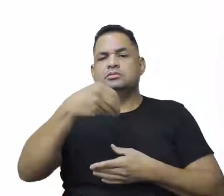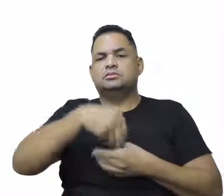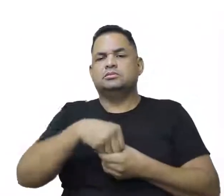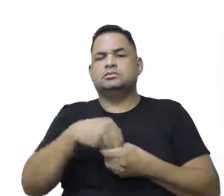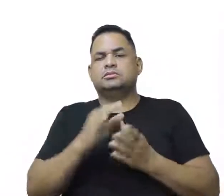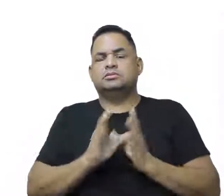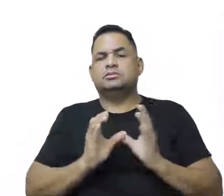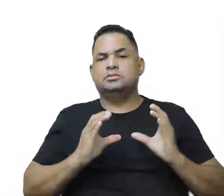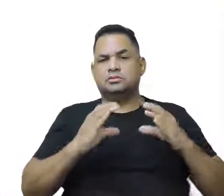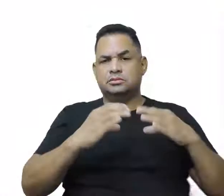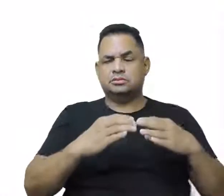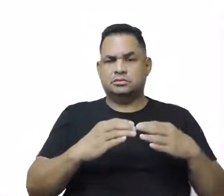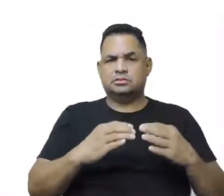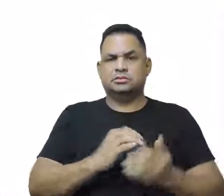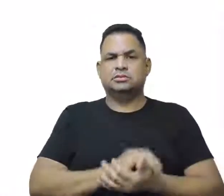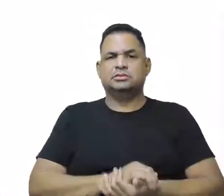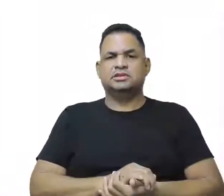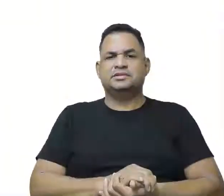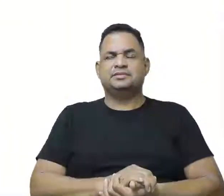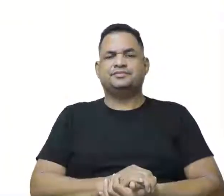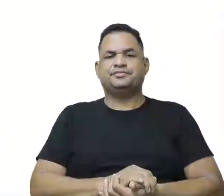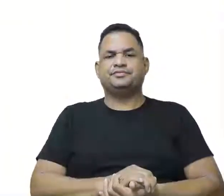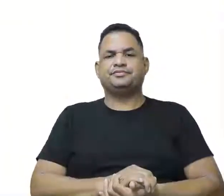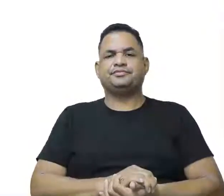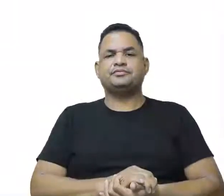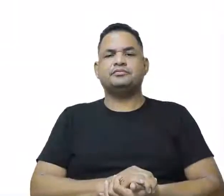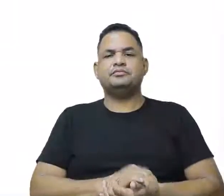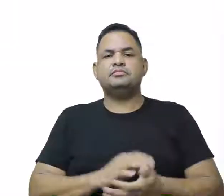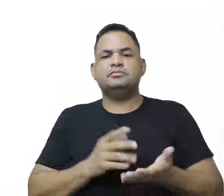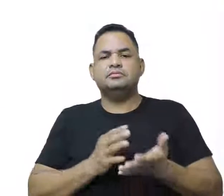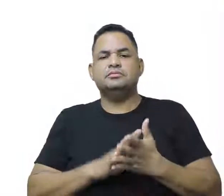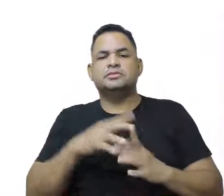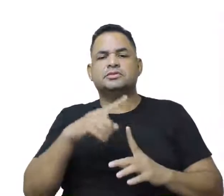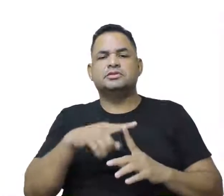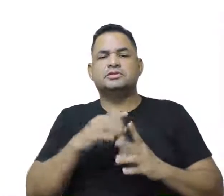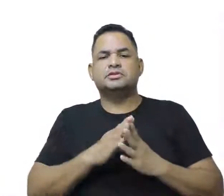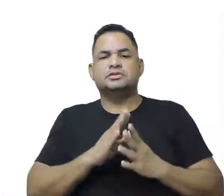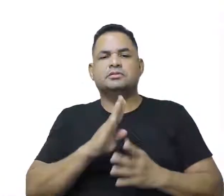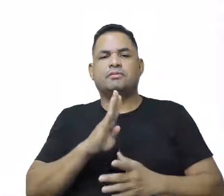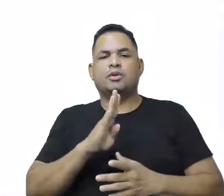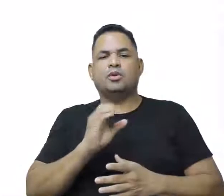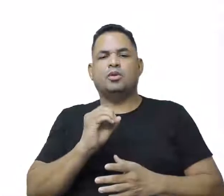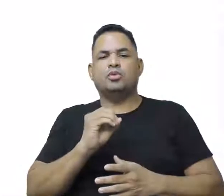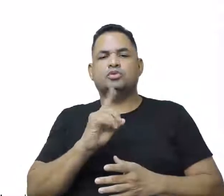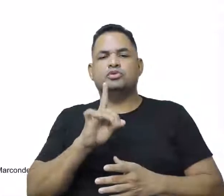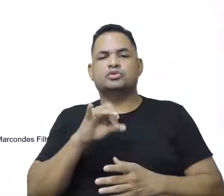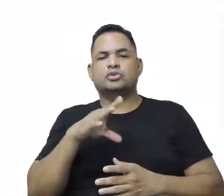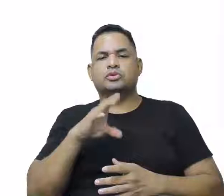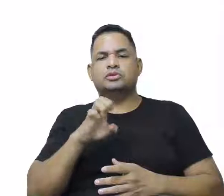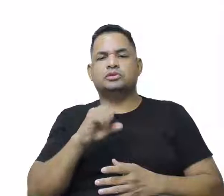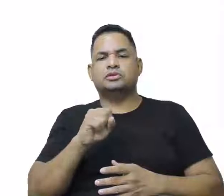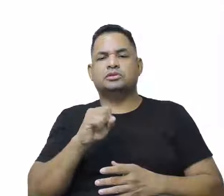desses grupos que são espécies de bolsões ideológicos.